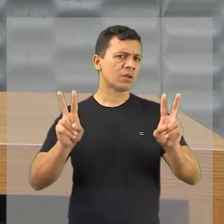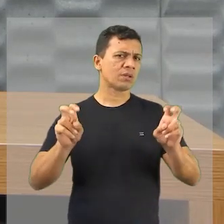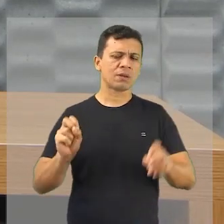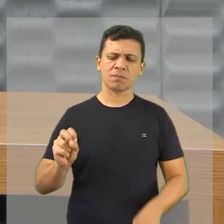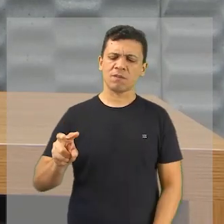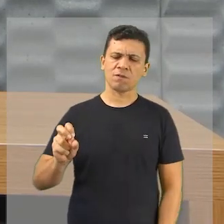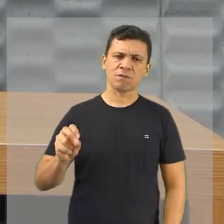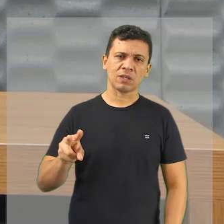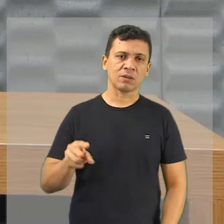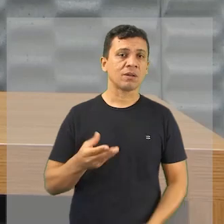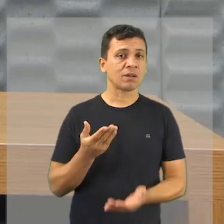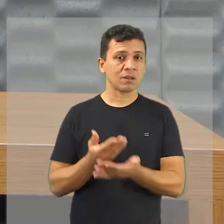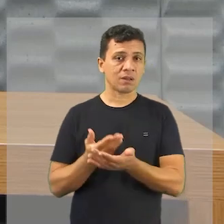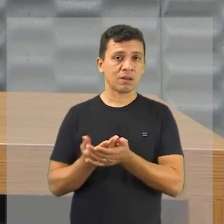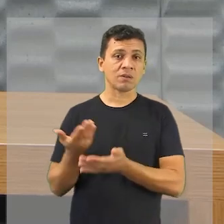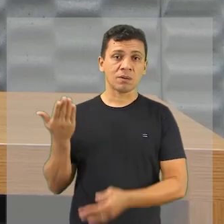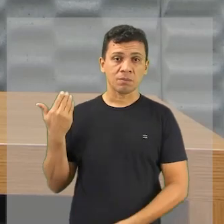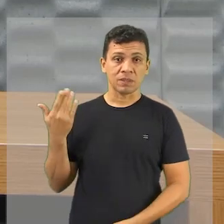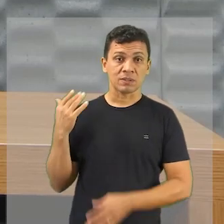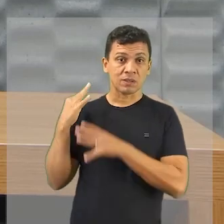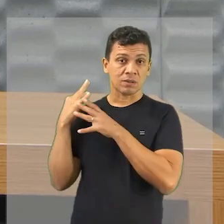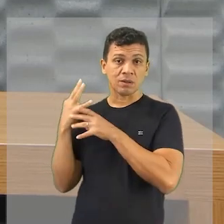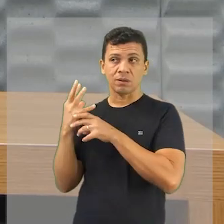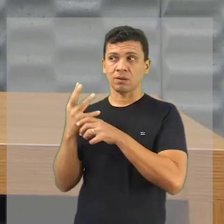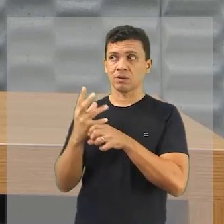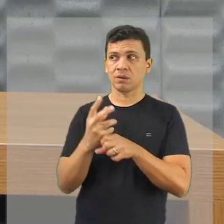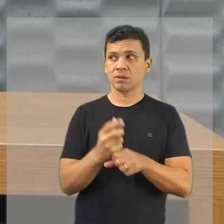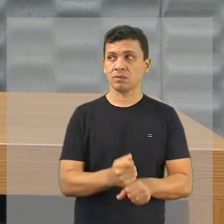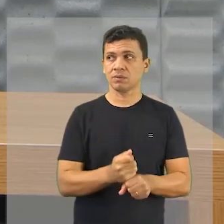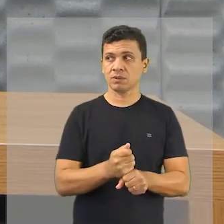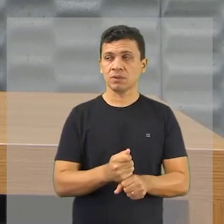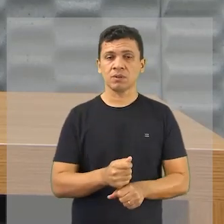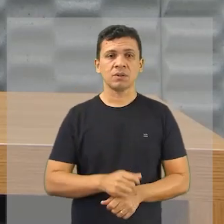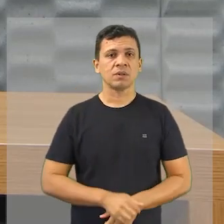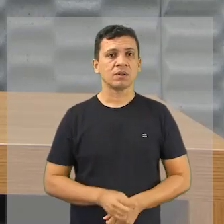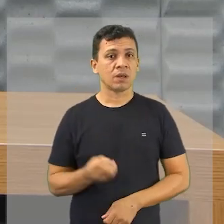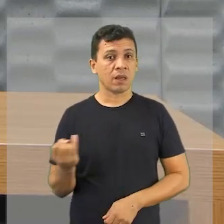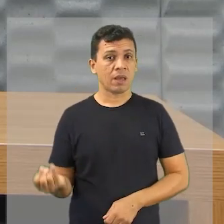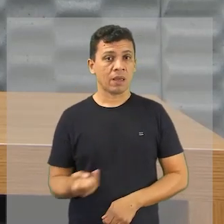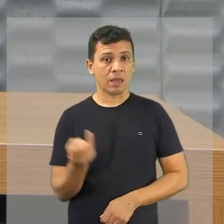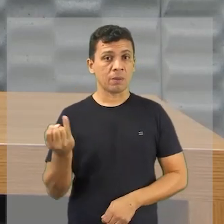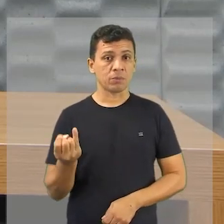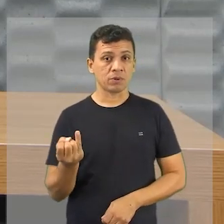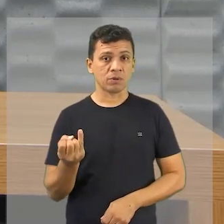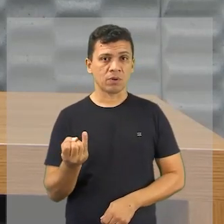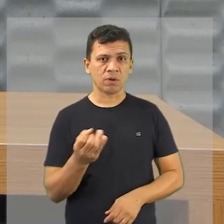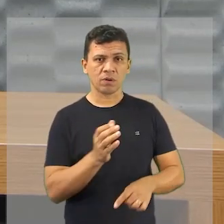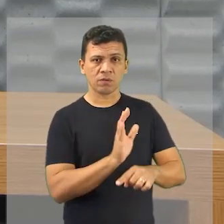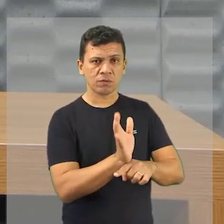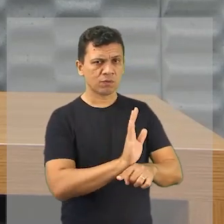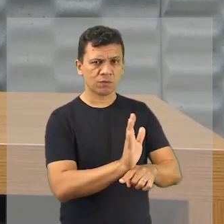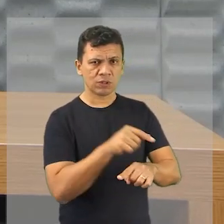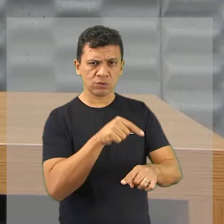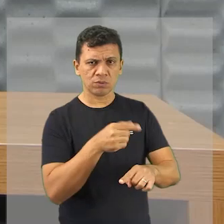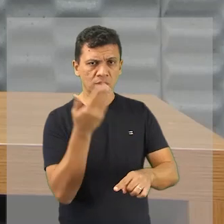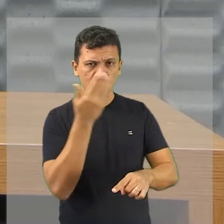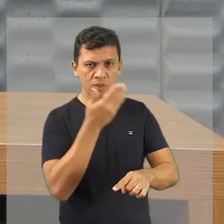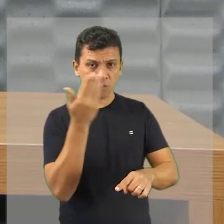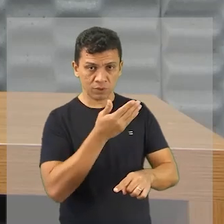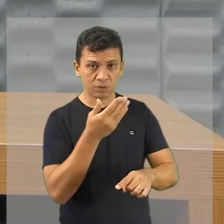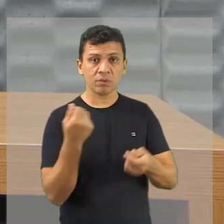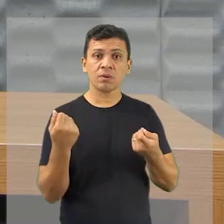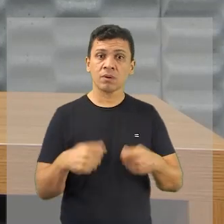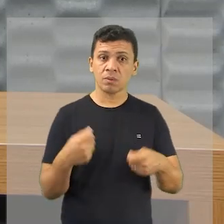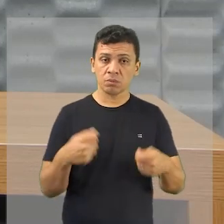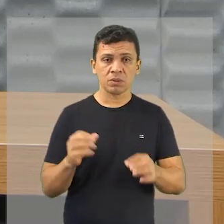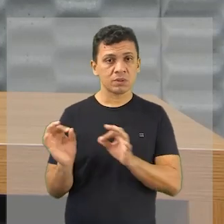gente viu aqui na aula passada, recapitulando, fazendo uma pequena revisão, mas é importante que você que não assistiu, assista as nossas aulas, tá? Ou